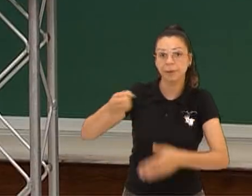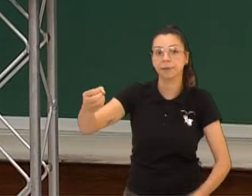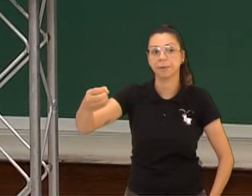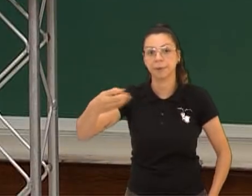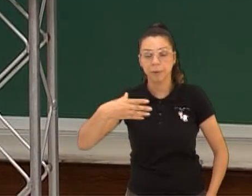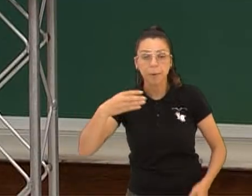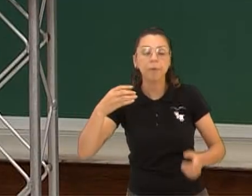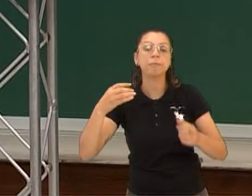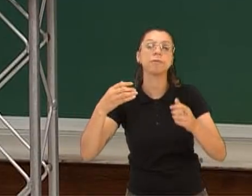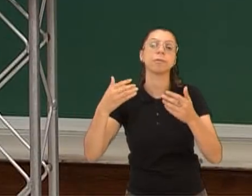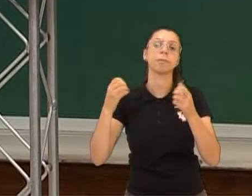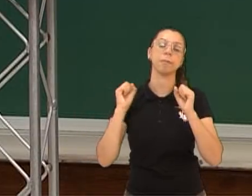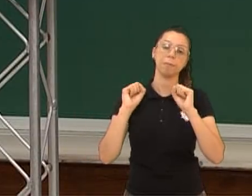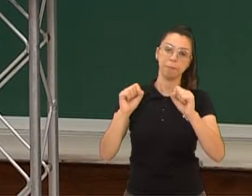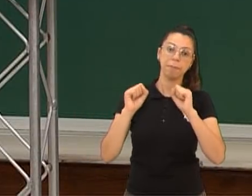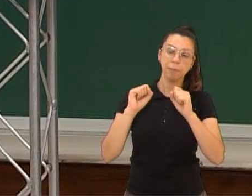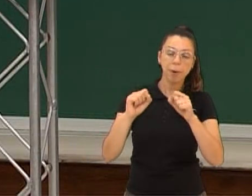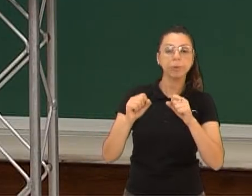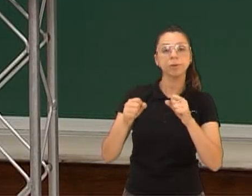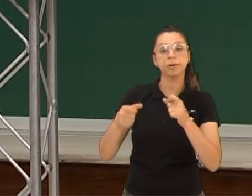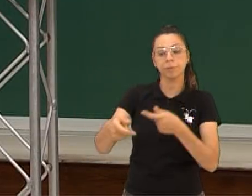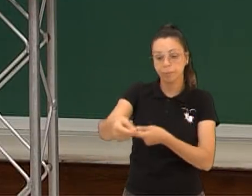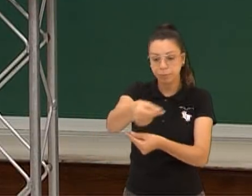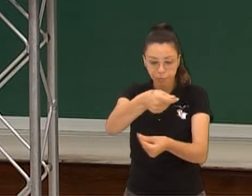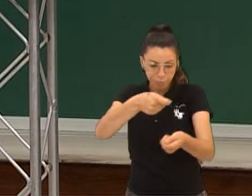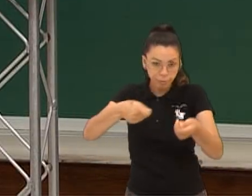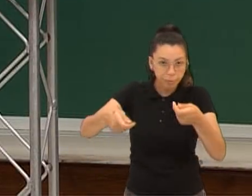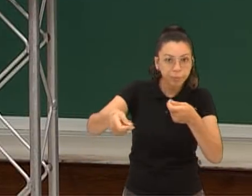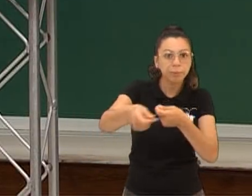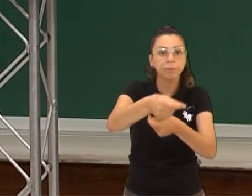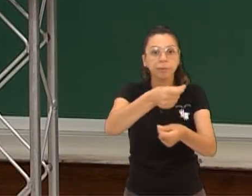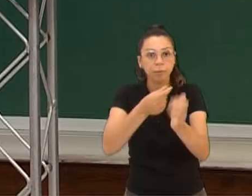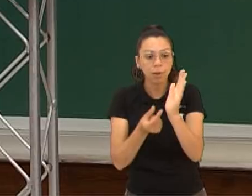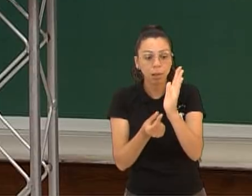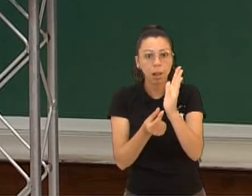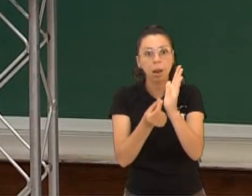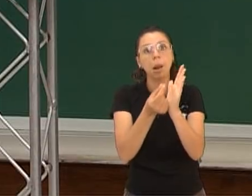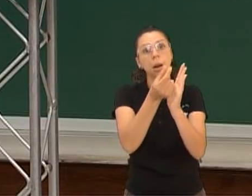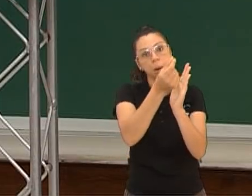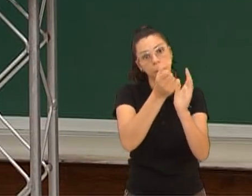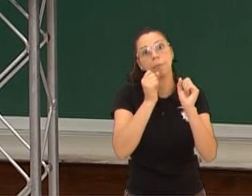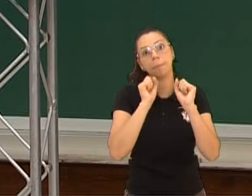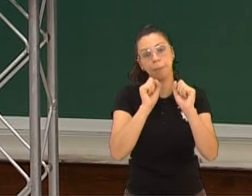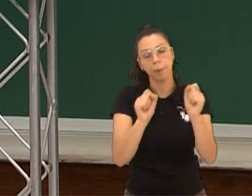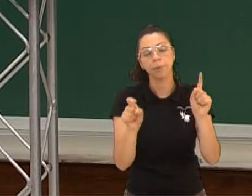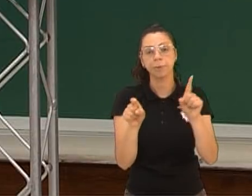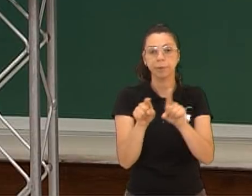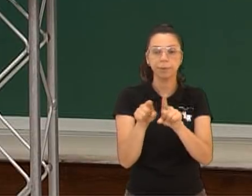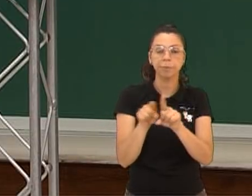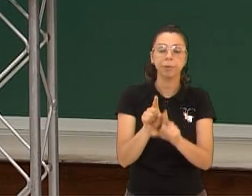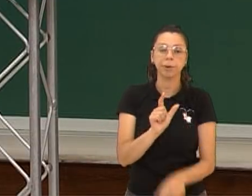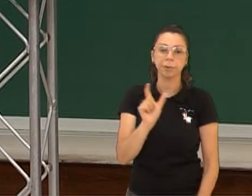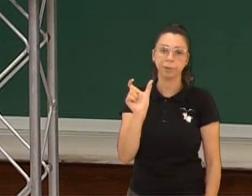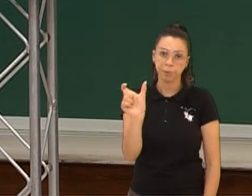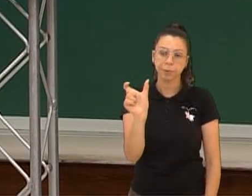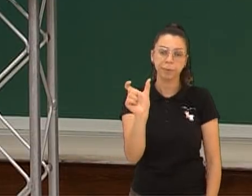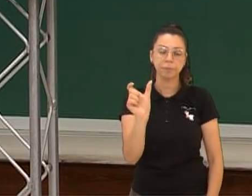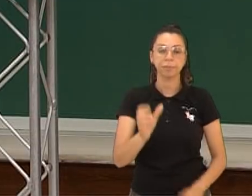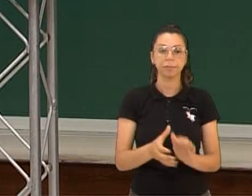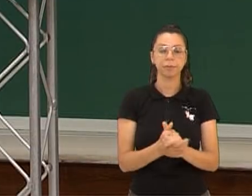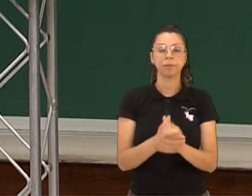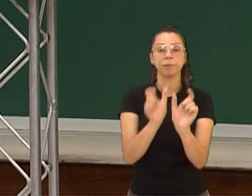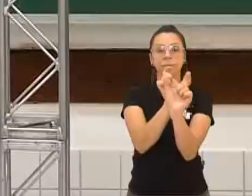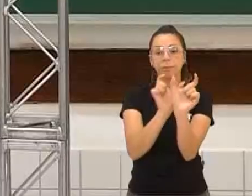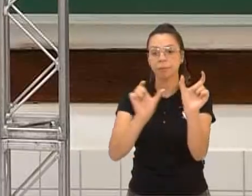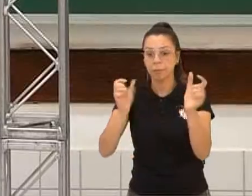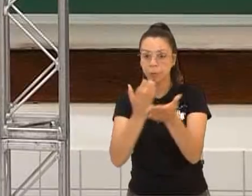pode gerar economia, né? E a startup sempre foi o sinônimo de